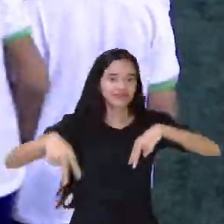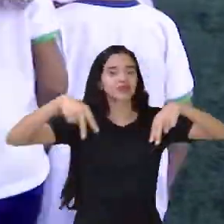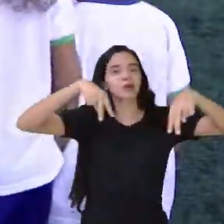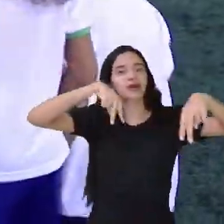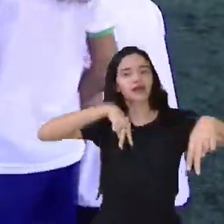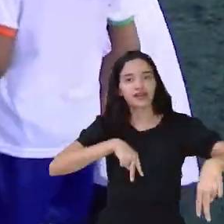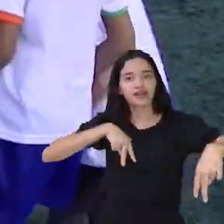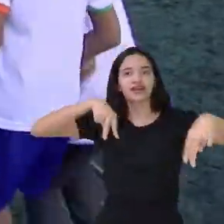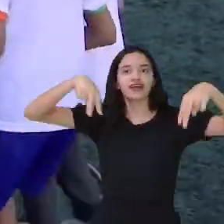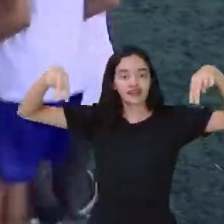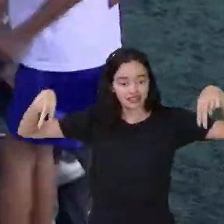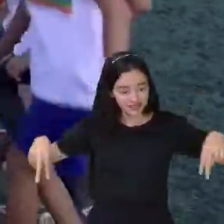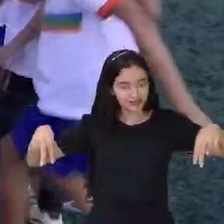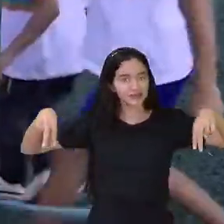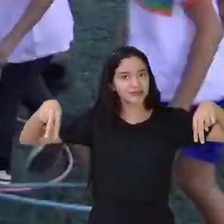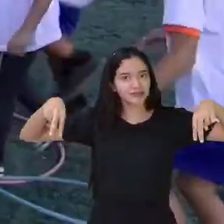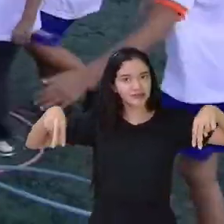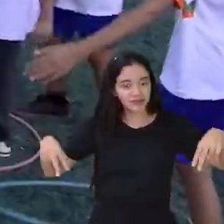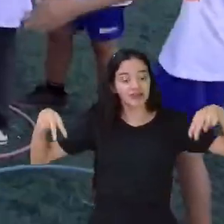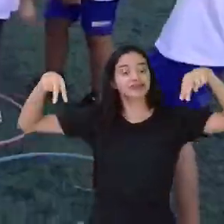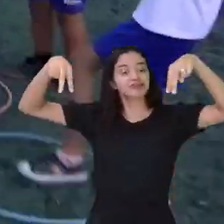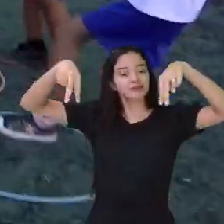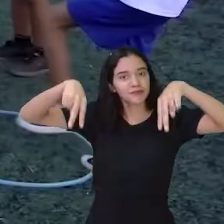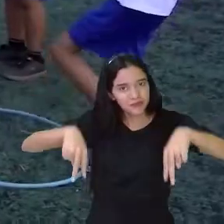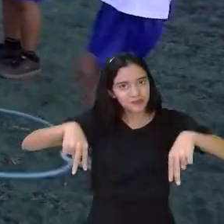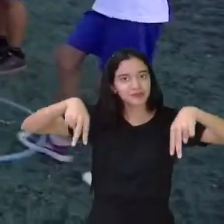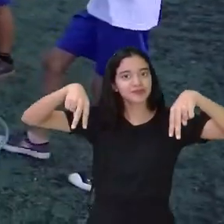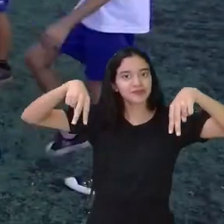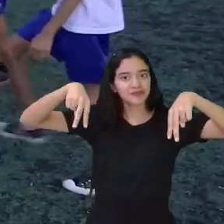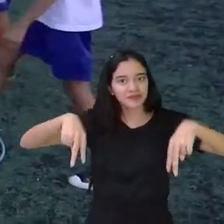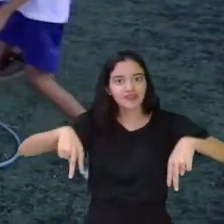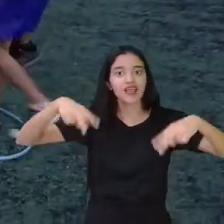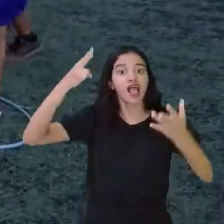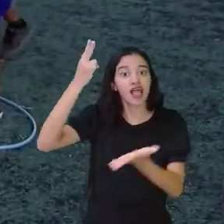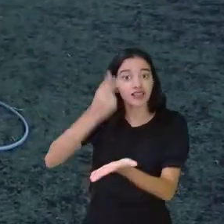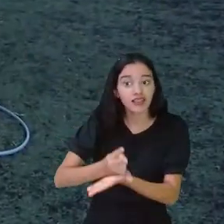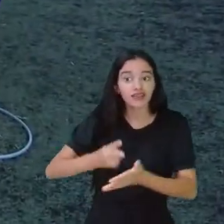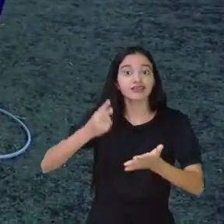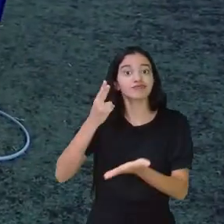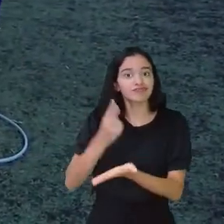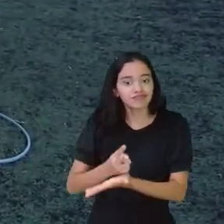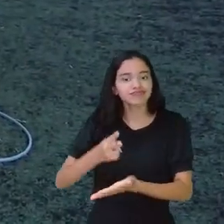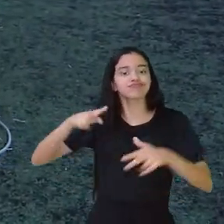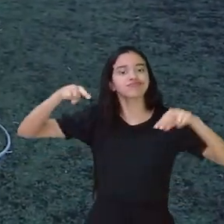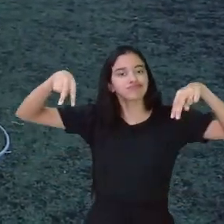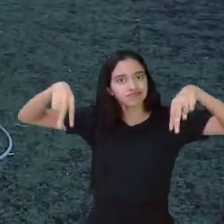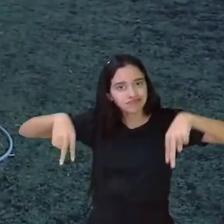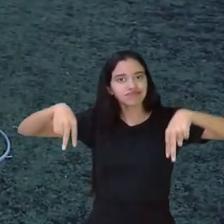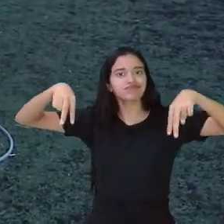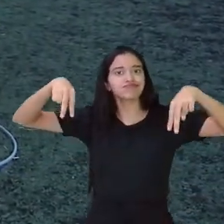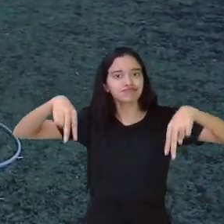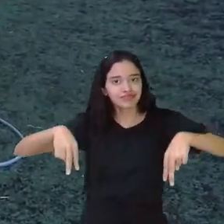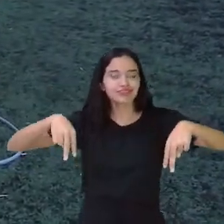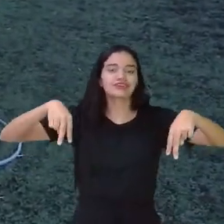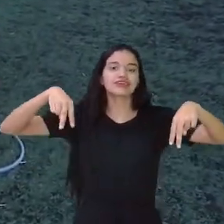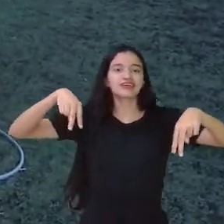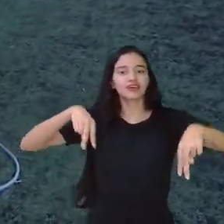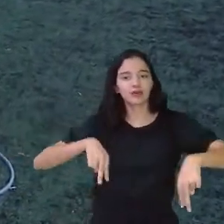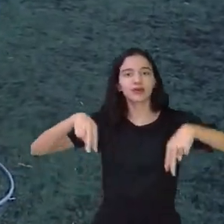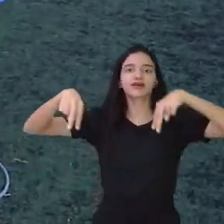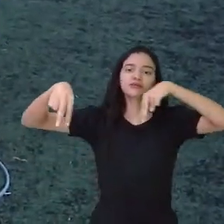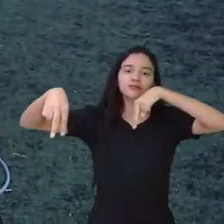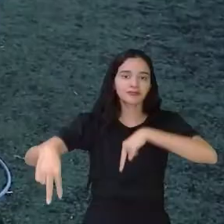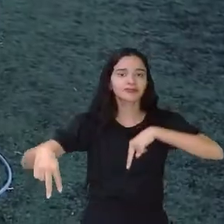Caxangá fora tira bota deixa eu ficar